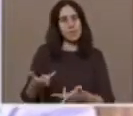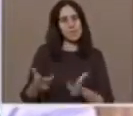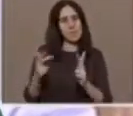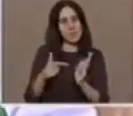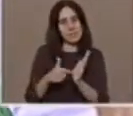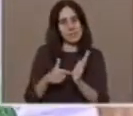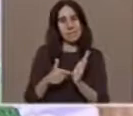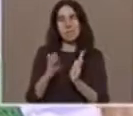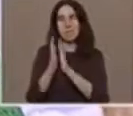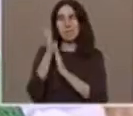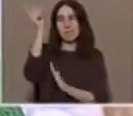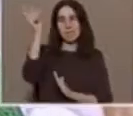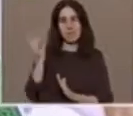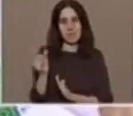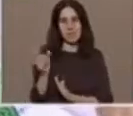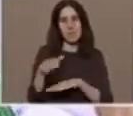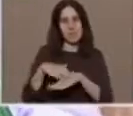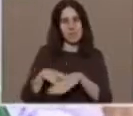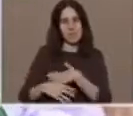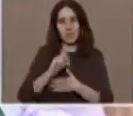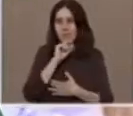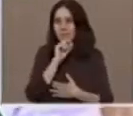dele, Deus realizar a sua obra.